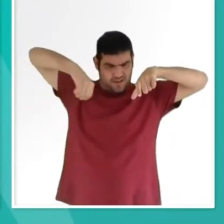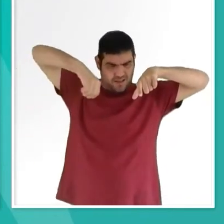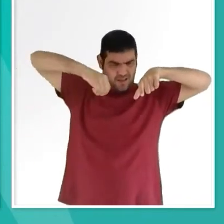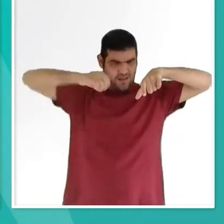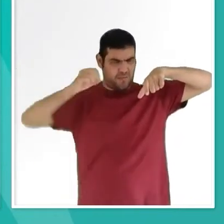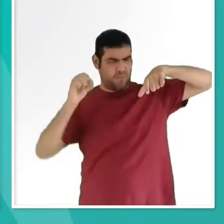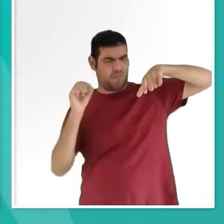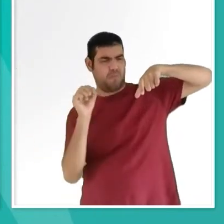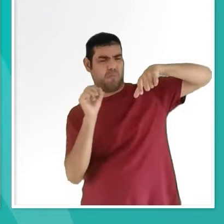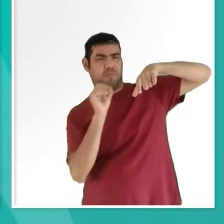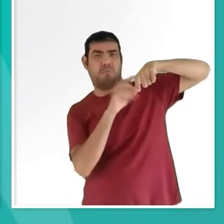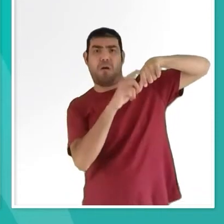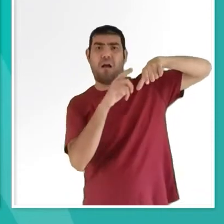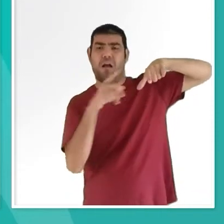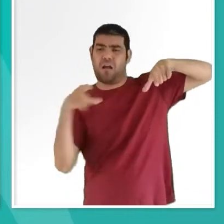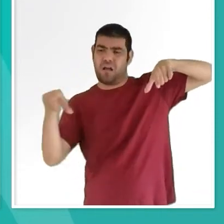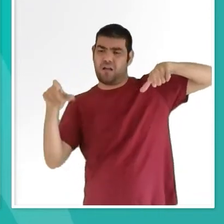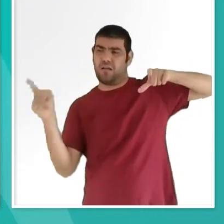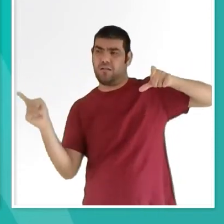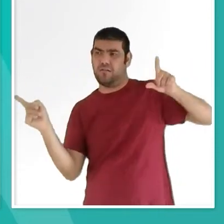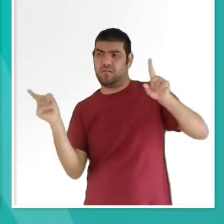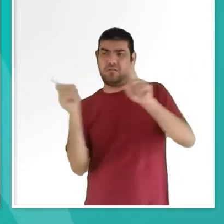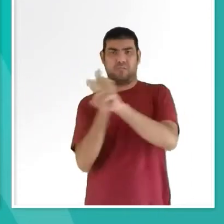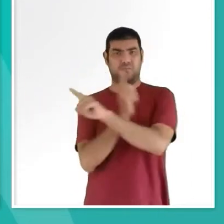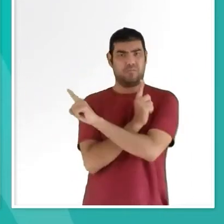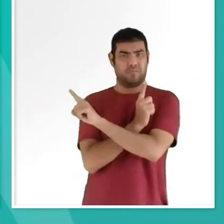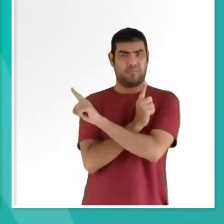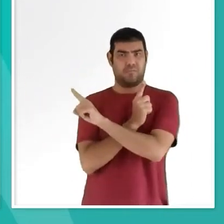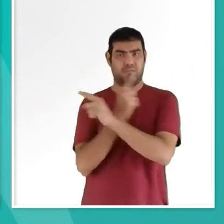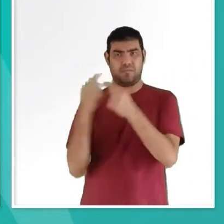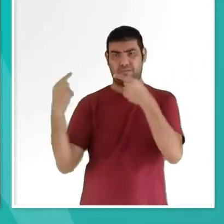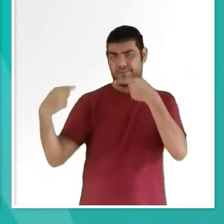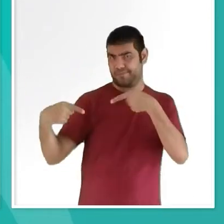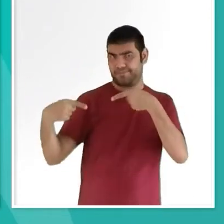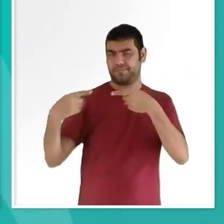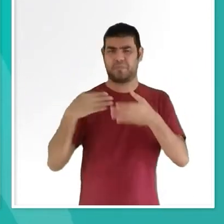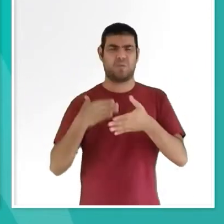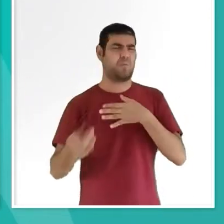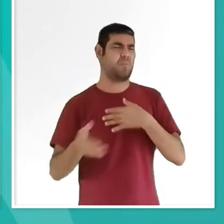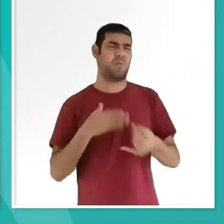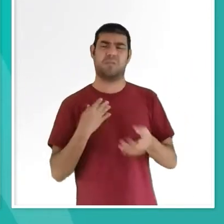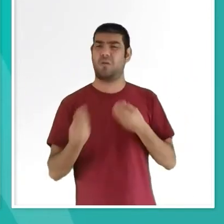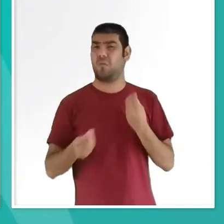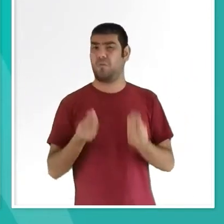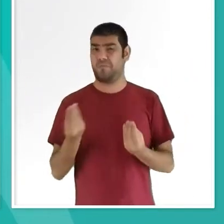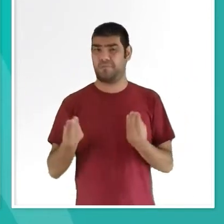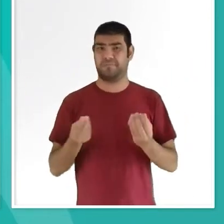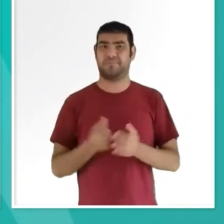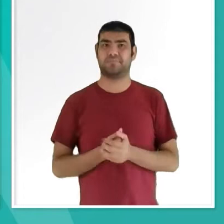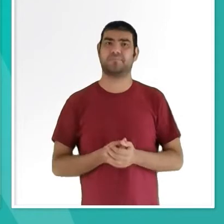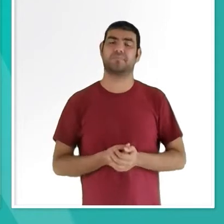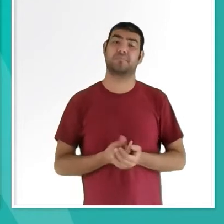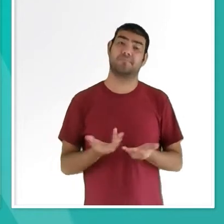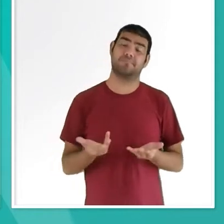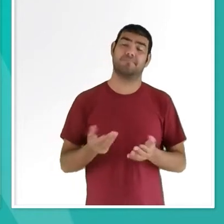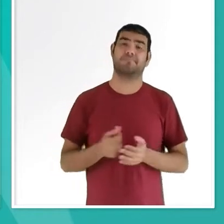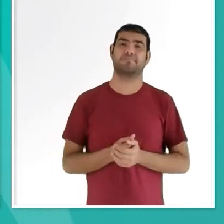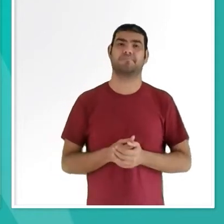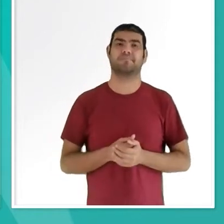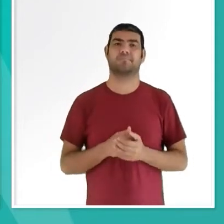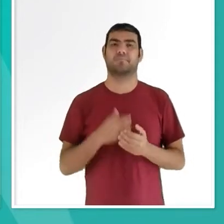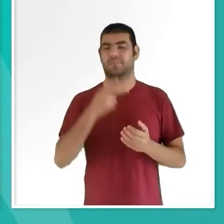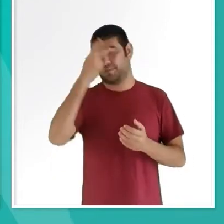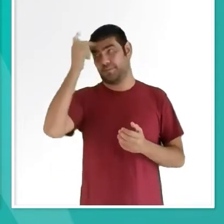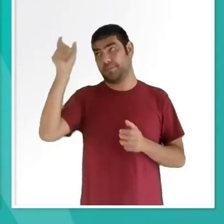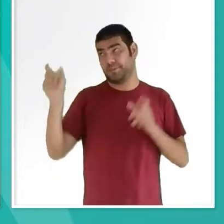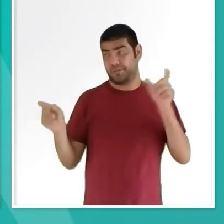lado do campo adversário, não importa como levasse. Então, para isso, os jogadores poderiam pegar com as